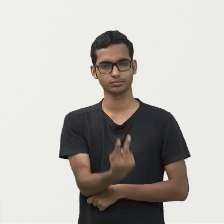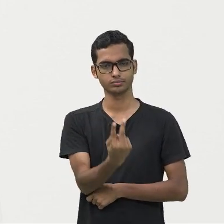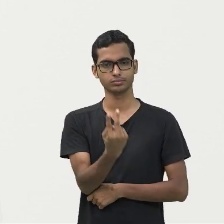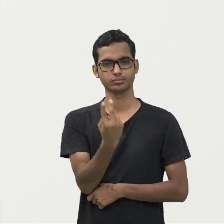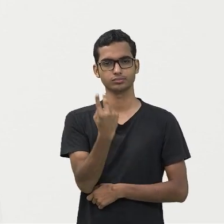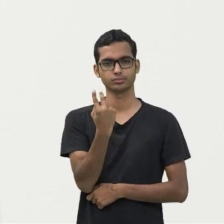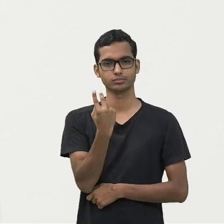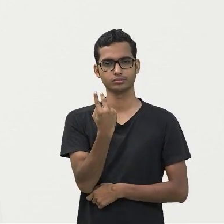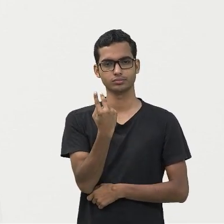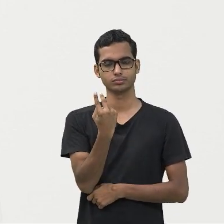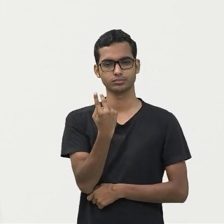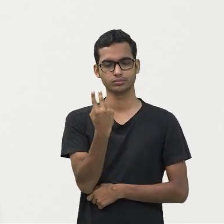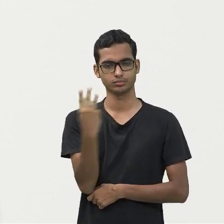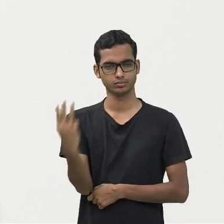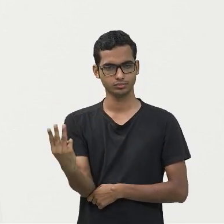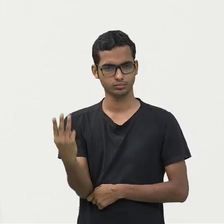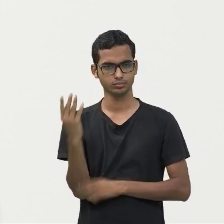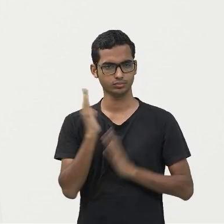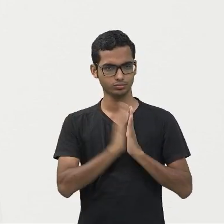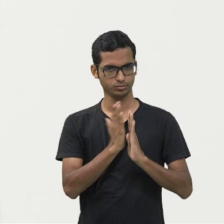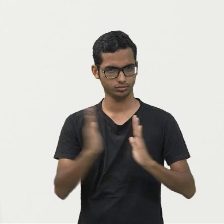3, ok?